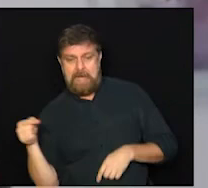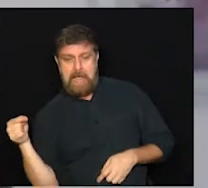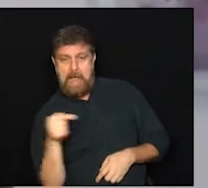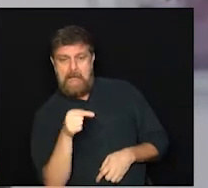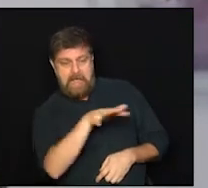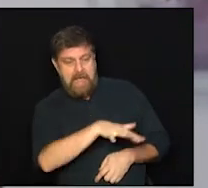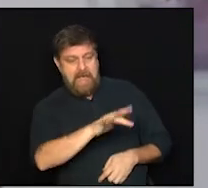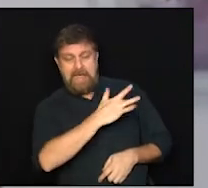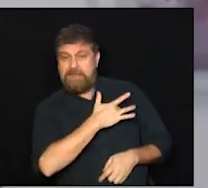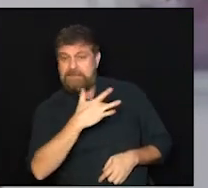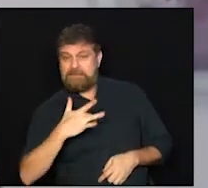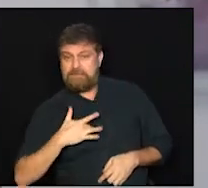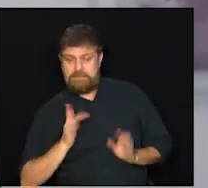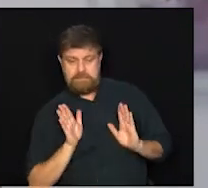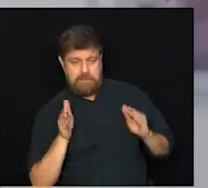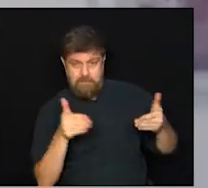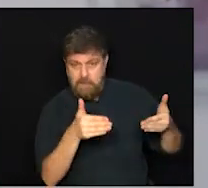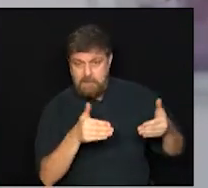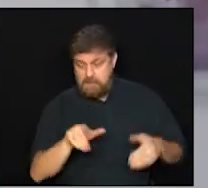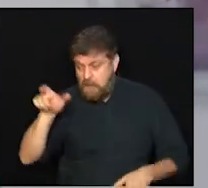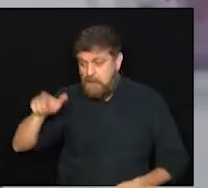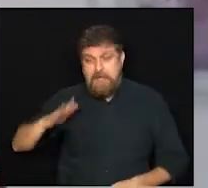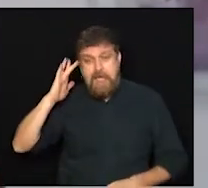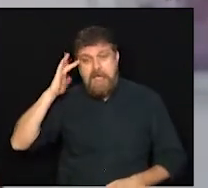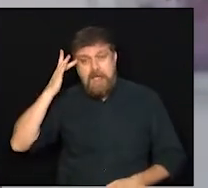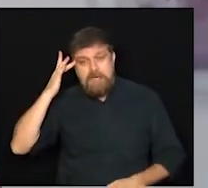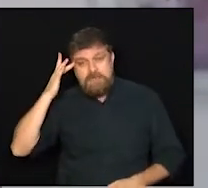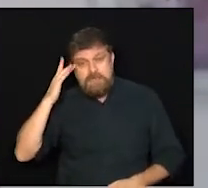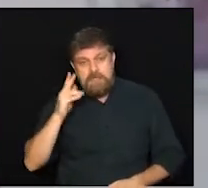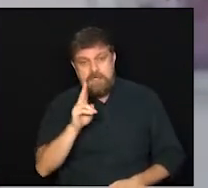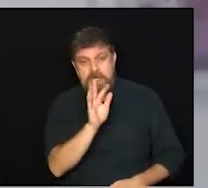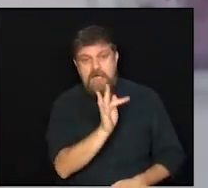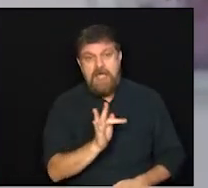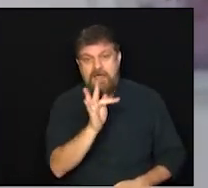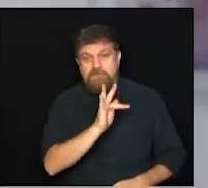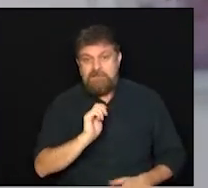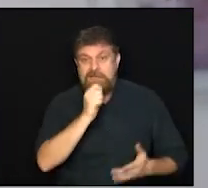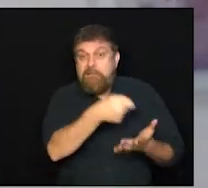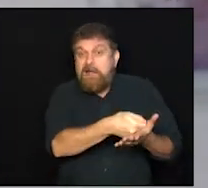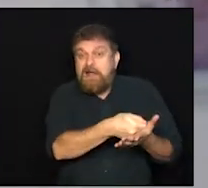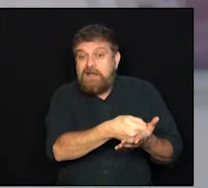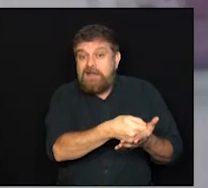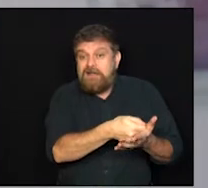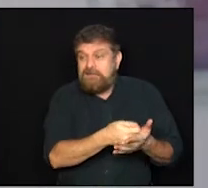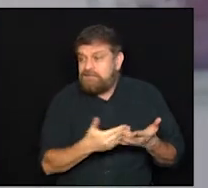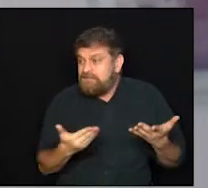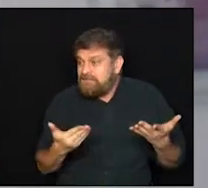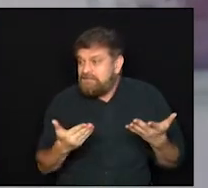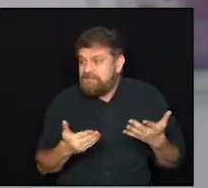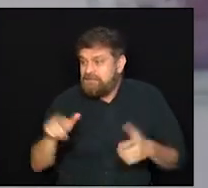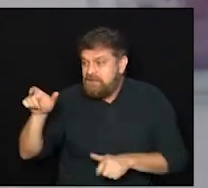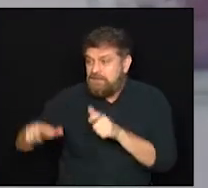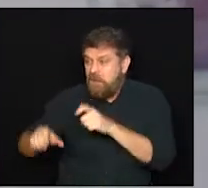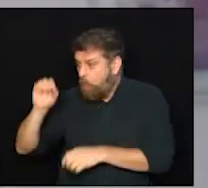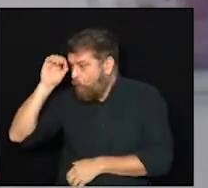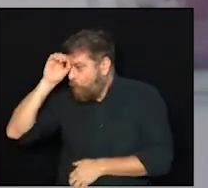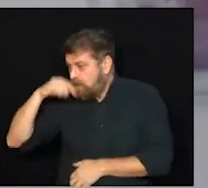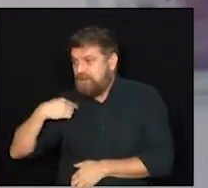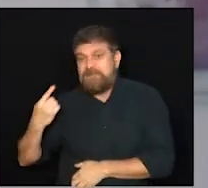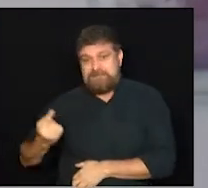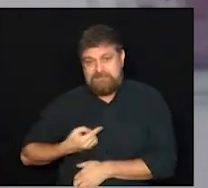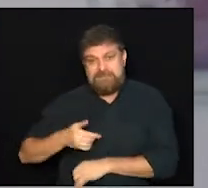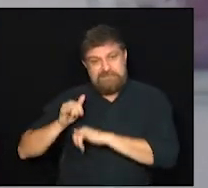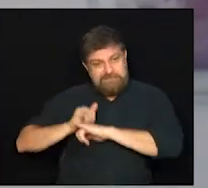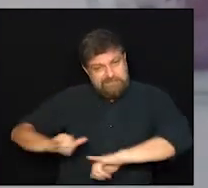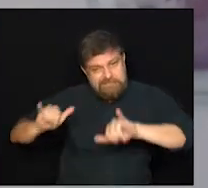da saúde e acham que a universidade é paga. Então veja o tanto que a gente precisa difundir